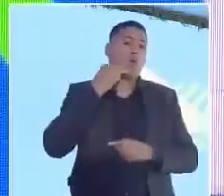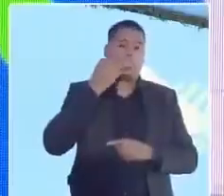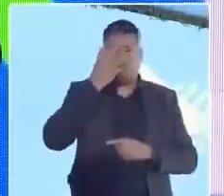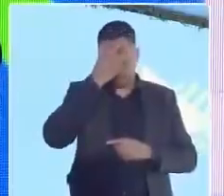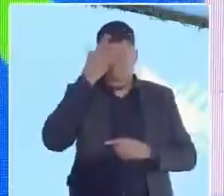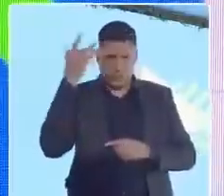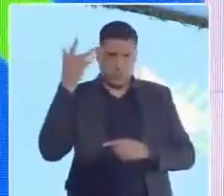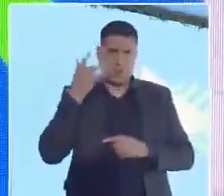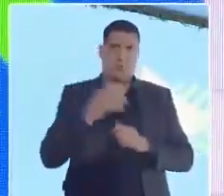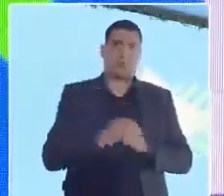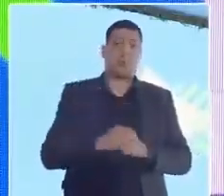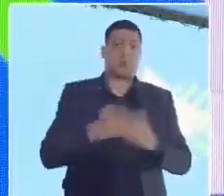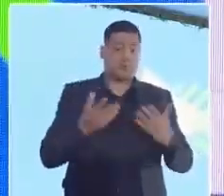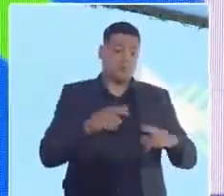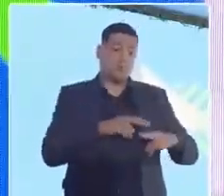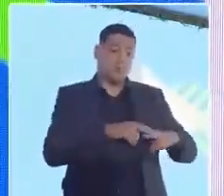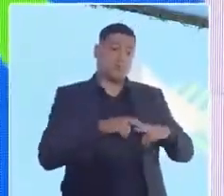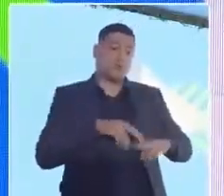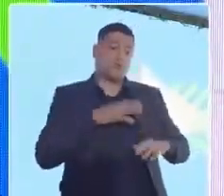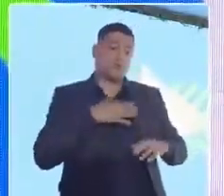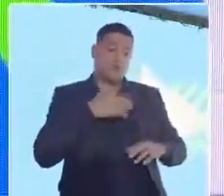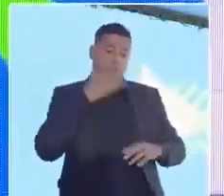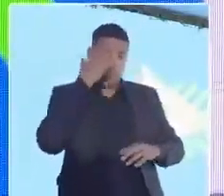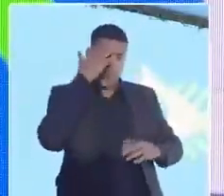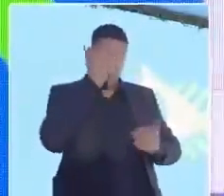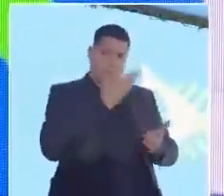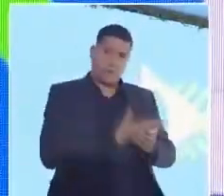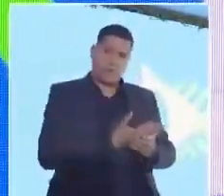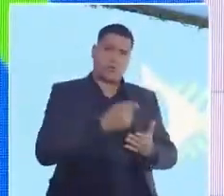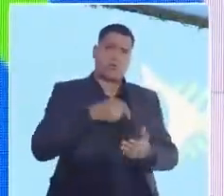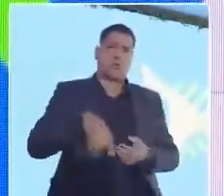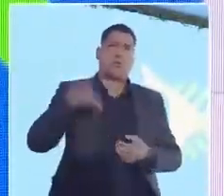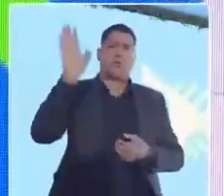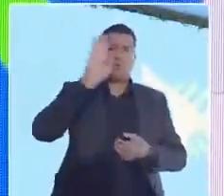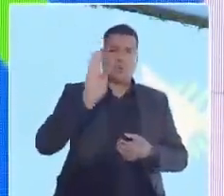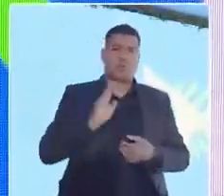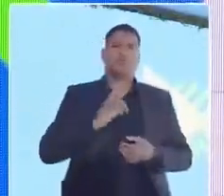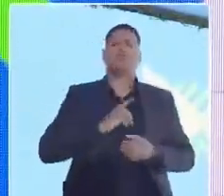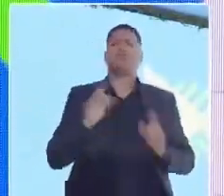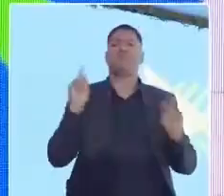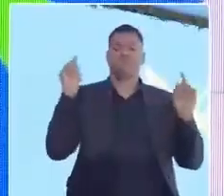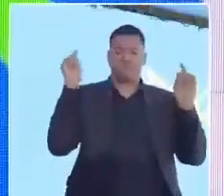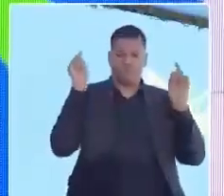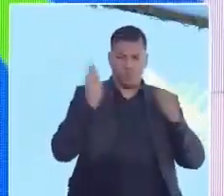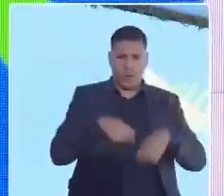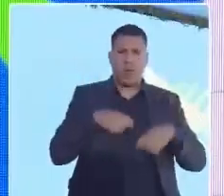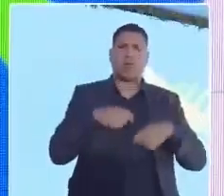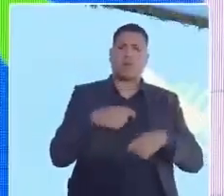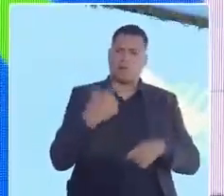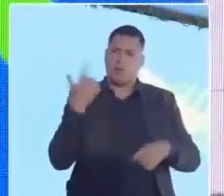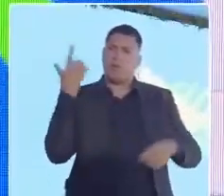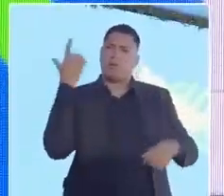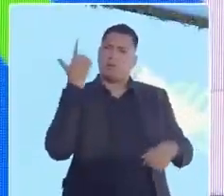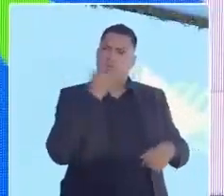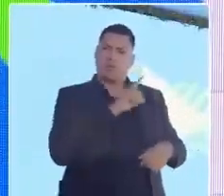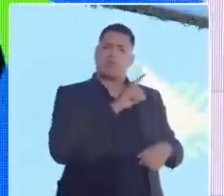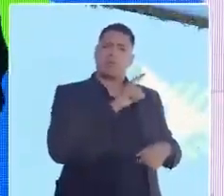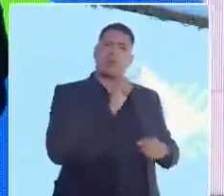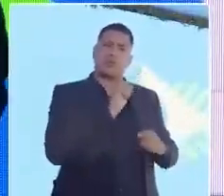isso eu acredito que o Brasil tem toda a capacidade de